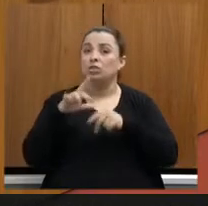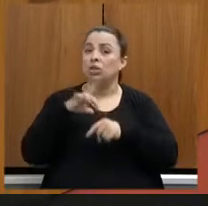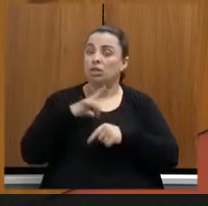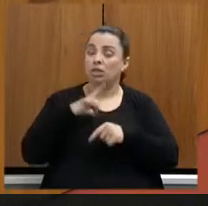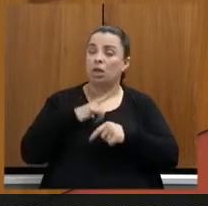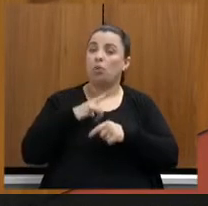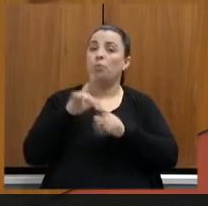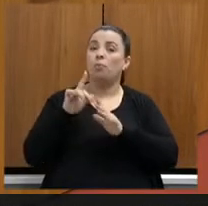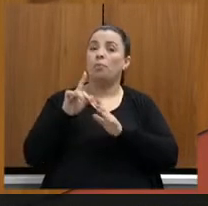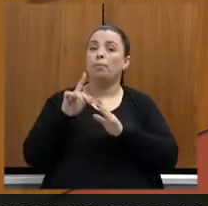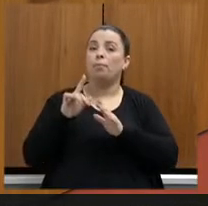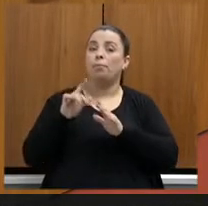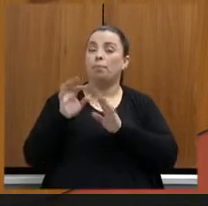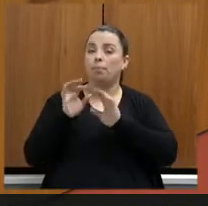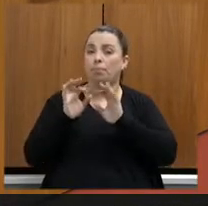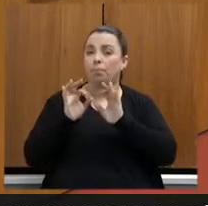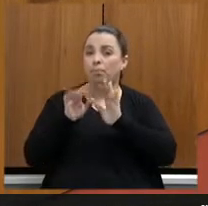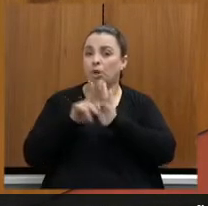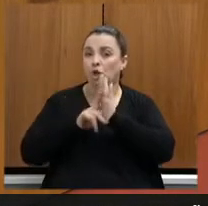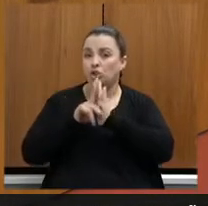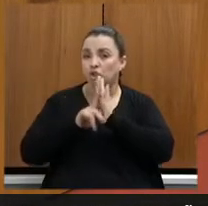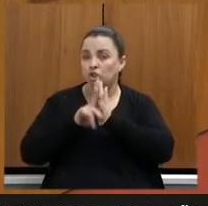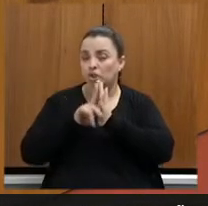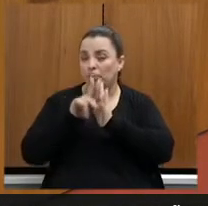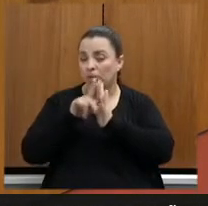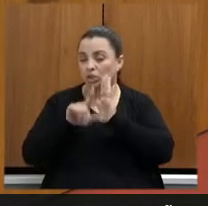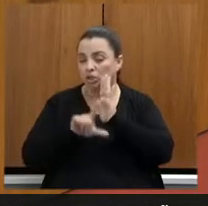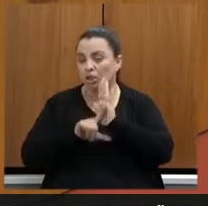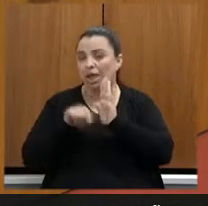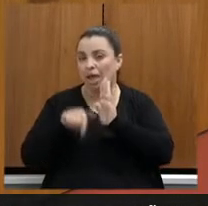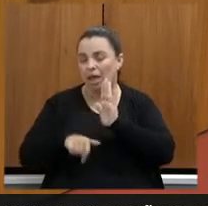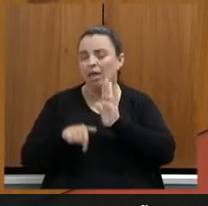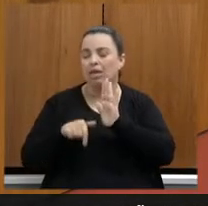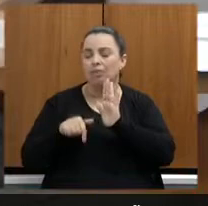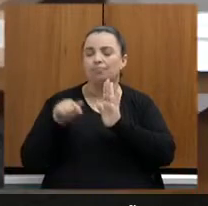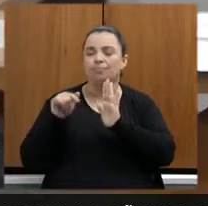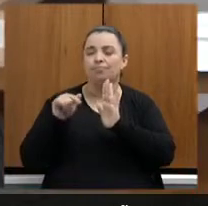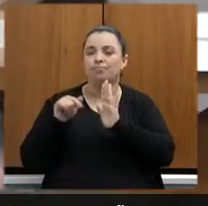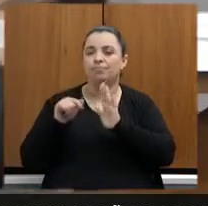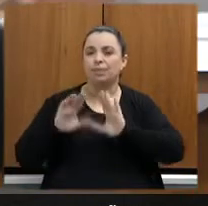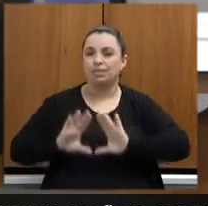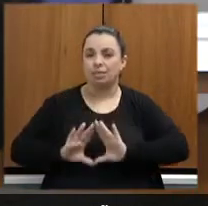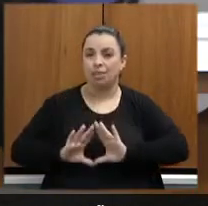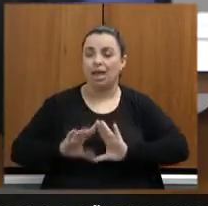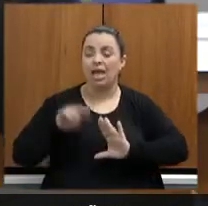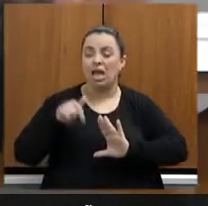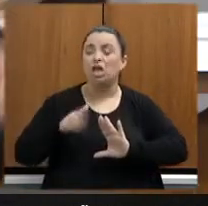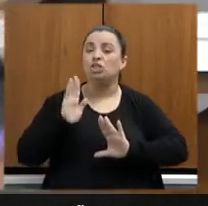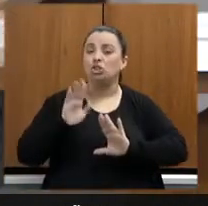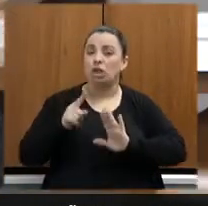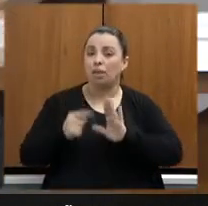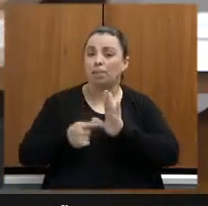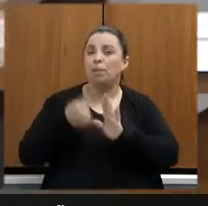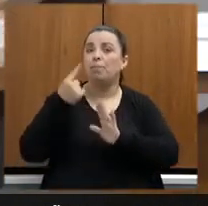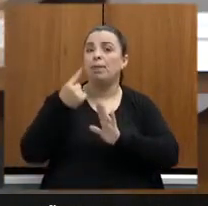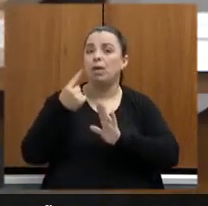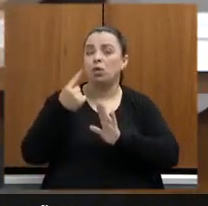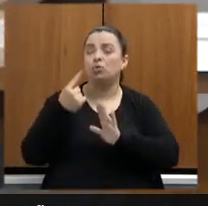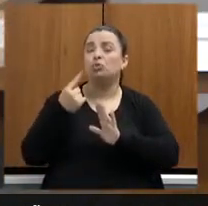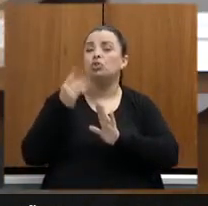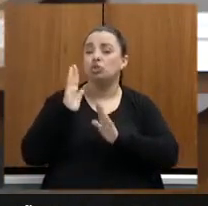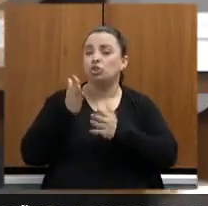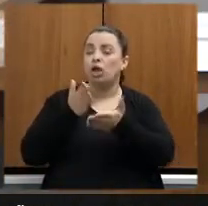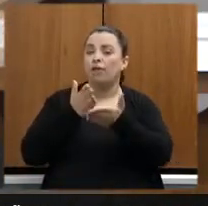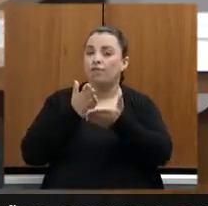inclusive eu já pediram nosso Presidente para poder colocar em Pauta já foi adotada em primeiro turno precisa ser votado